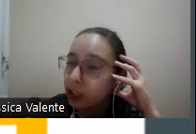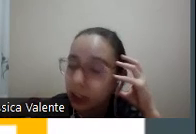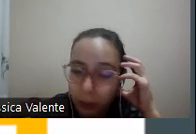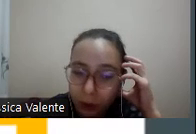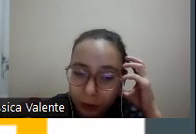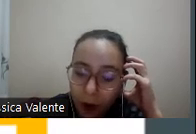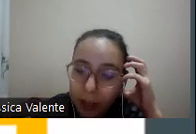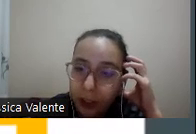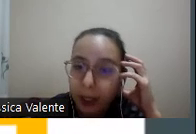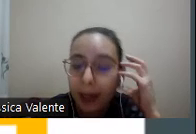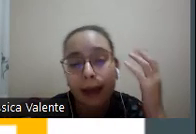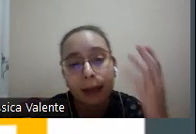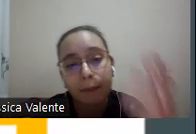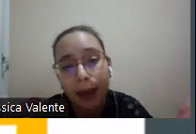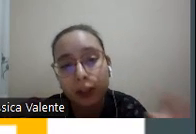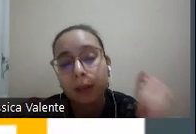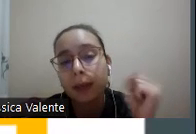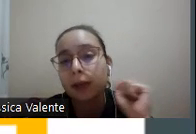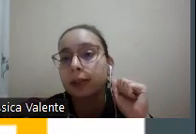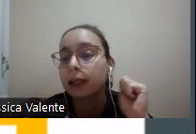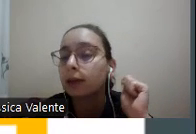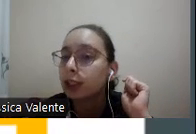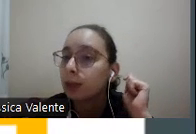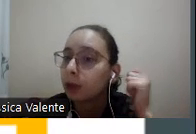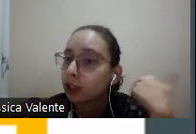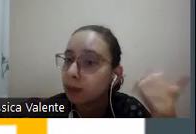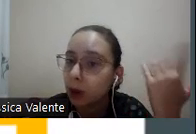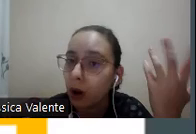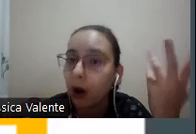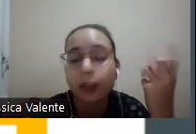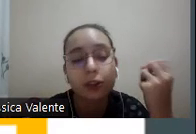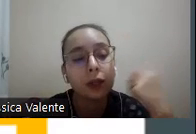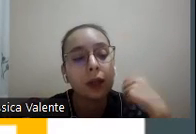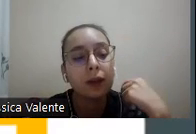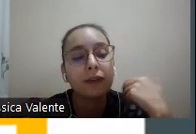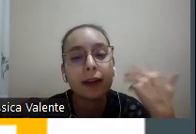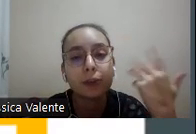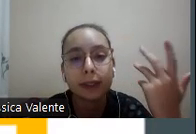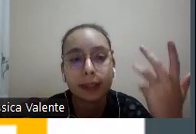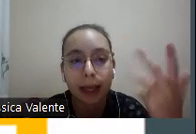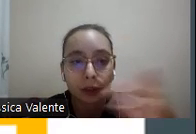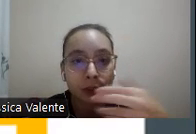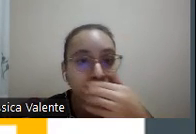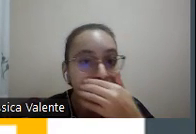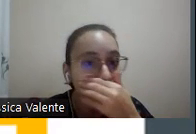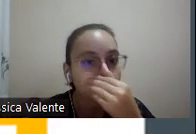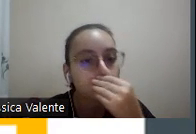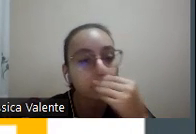uma otite muito forte, ela perde também a audição, seja por antibiótico, vários